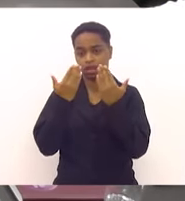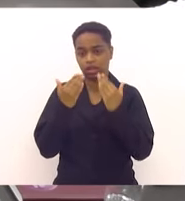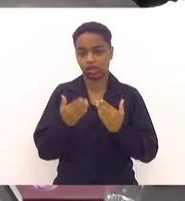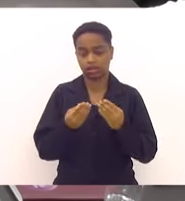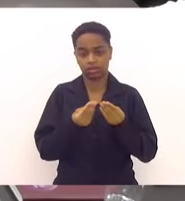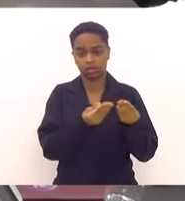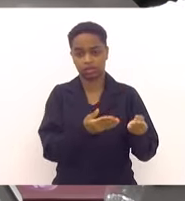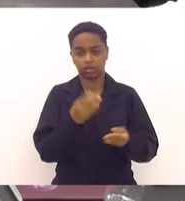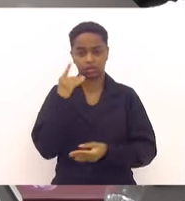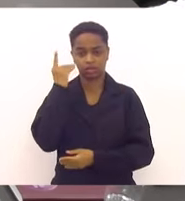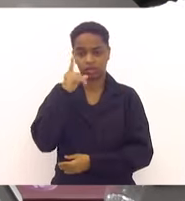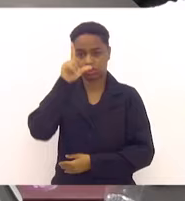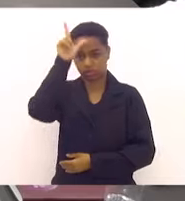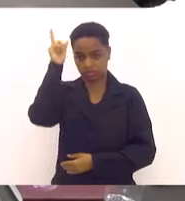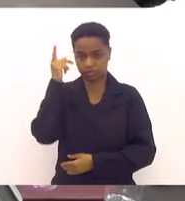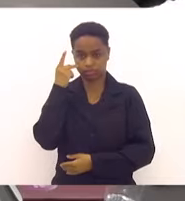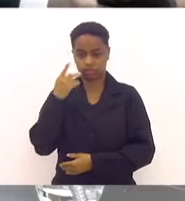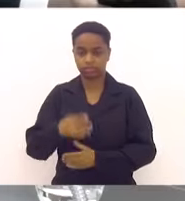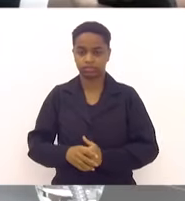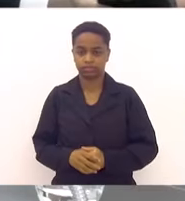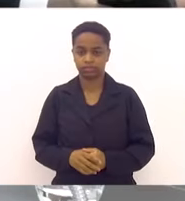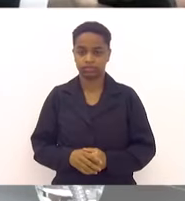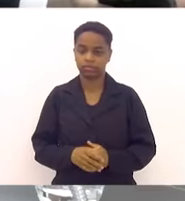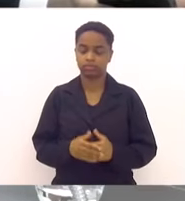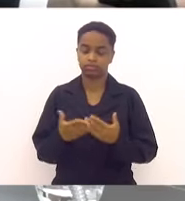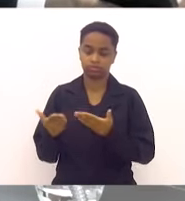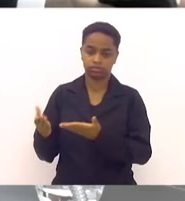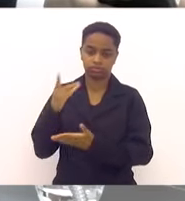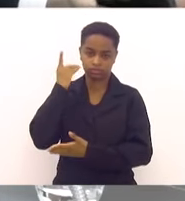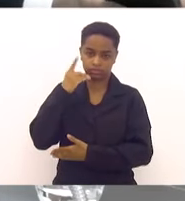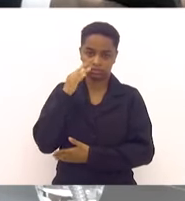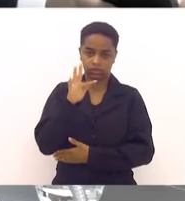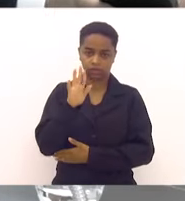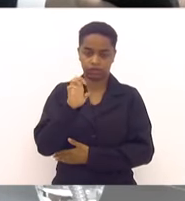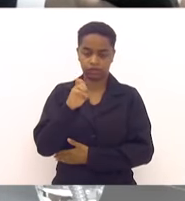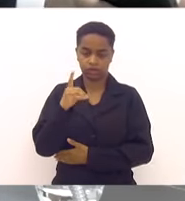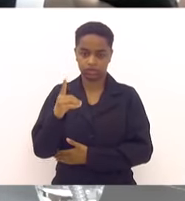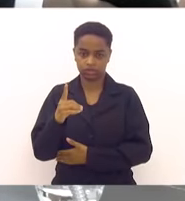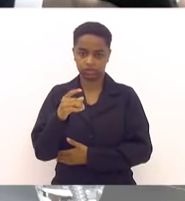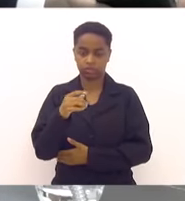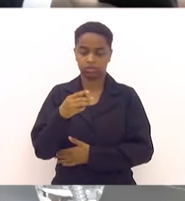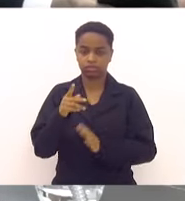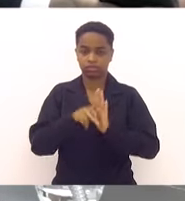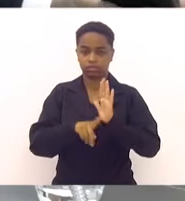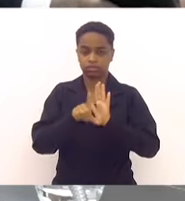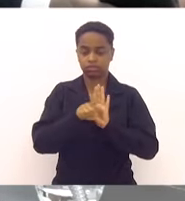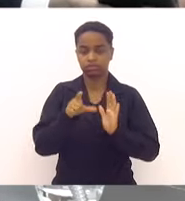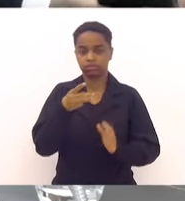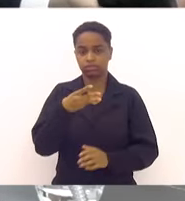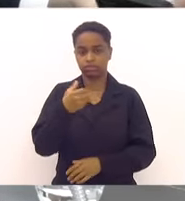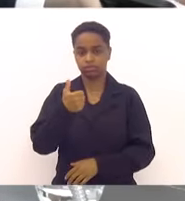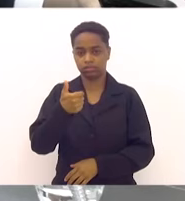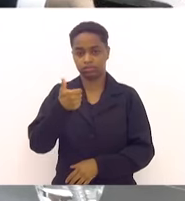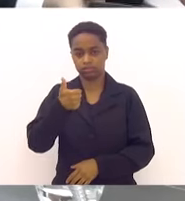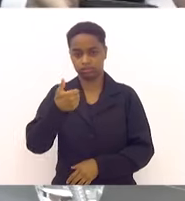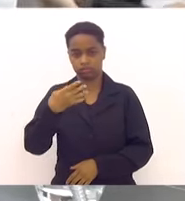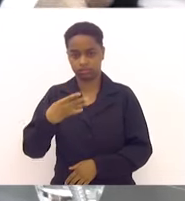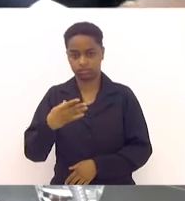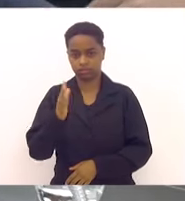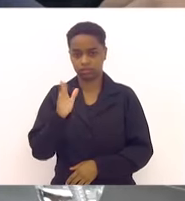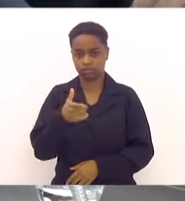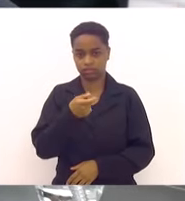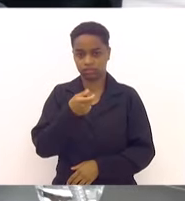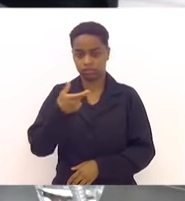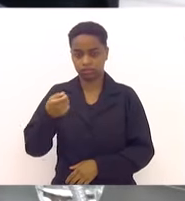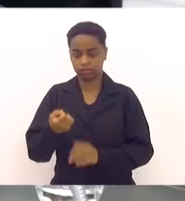Luiz Paulo. Projetos de relatoria do deputado Fred Pacheco, 18 da pauta, o PL 3114 de 20, de autoria da deputada